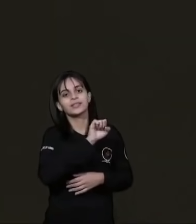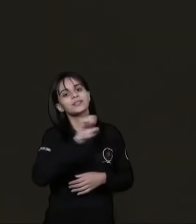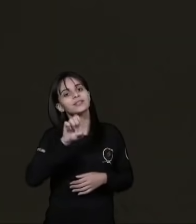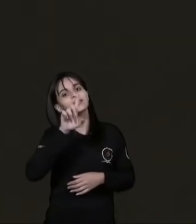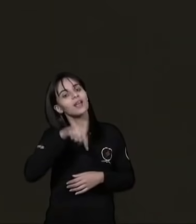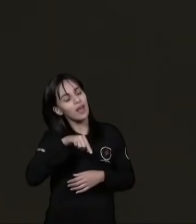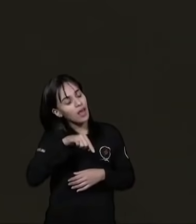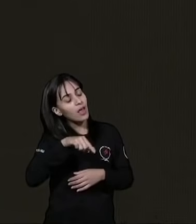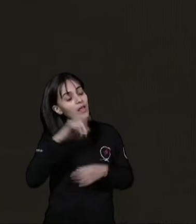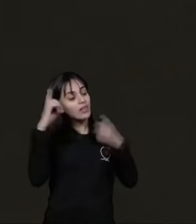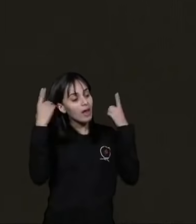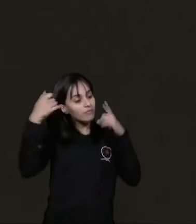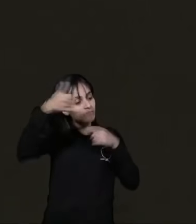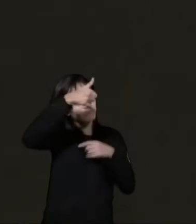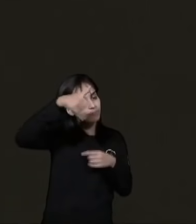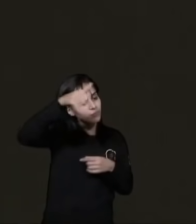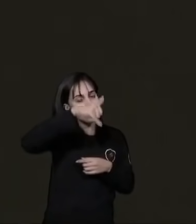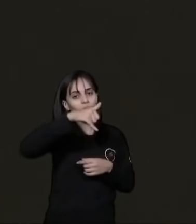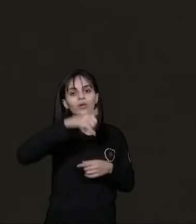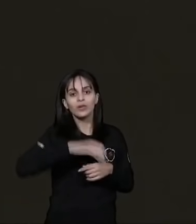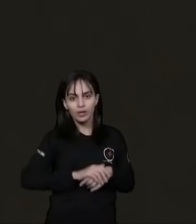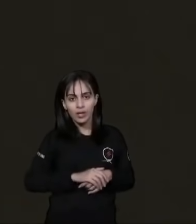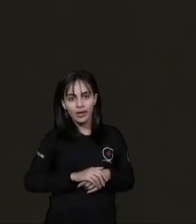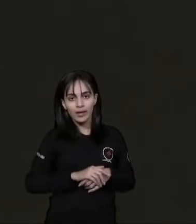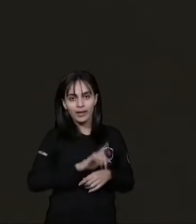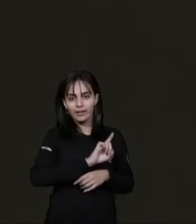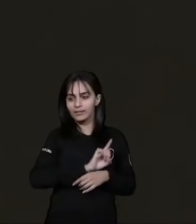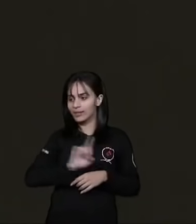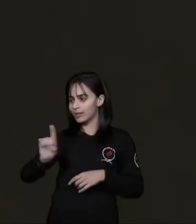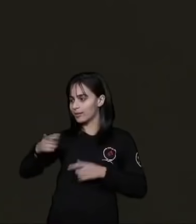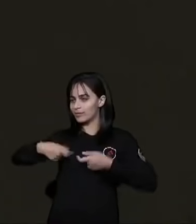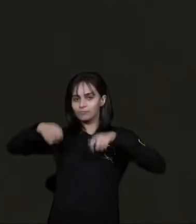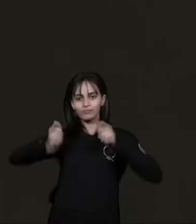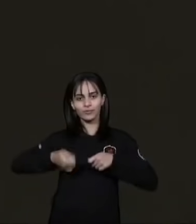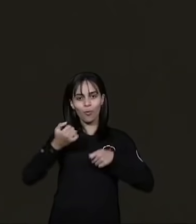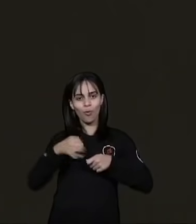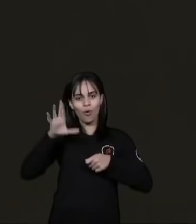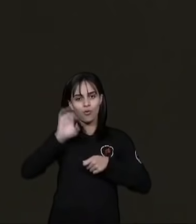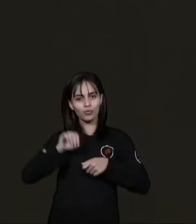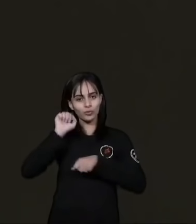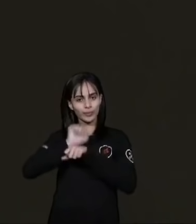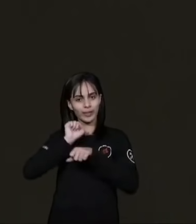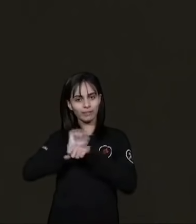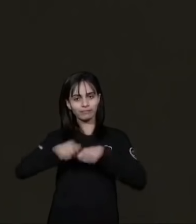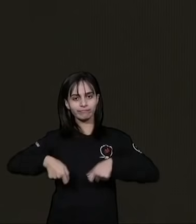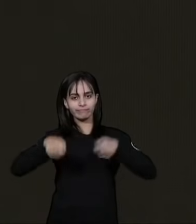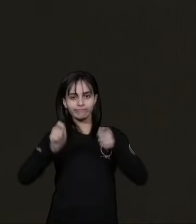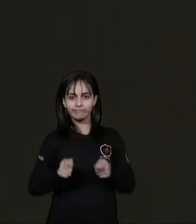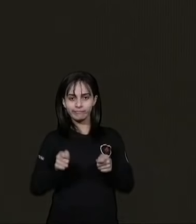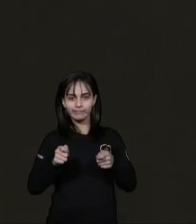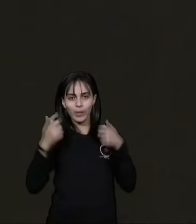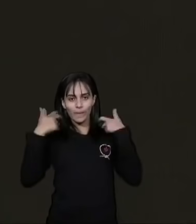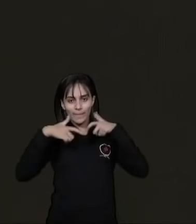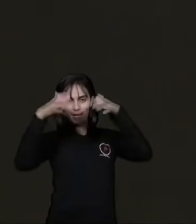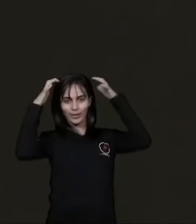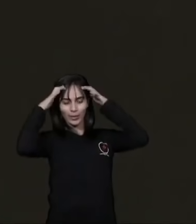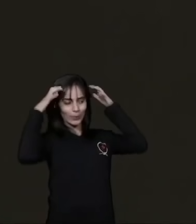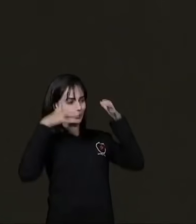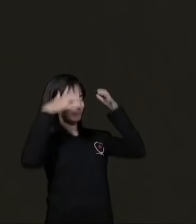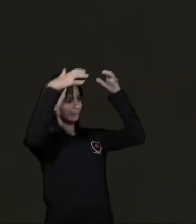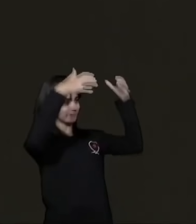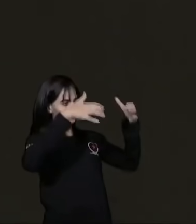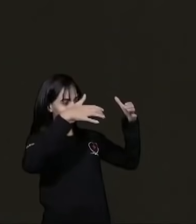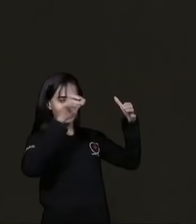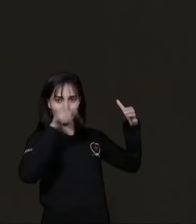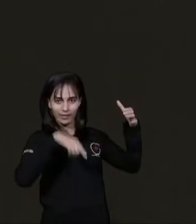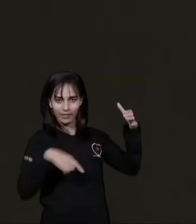ungir Davi como rei ele saiu da casa do pai dele chama carruagem de ouro do lado de fora esperando e uma coroa bacana para